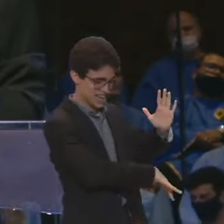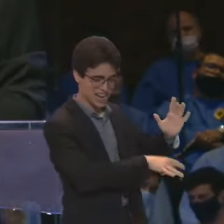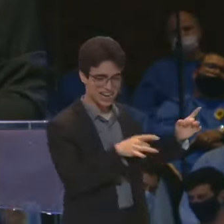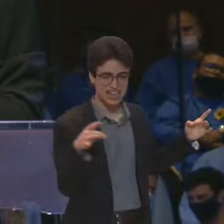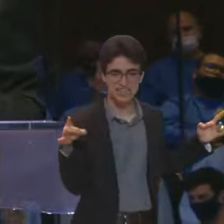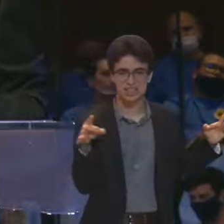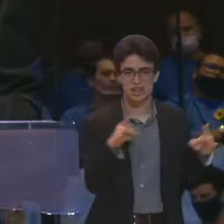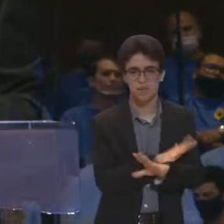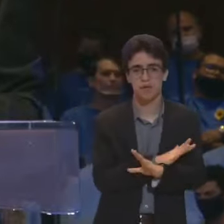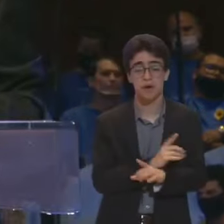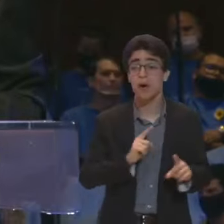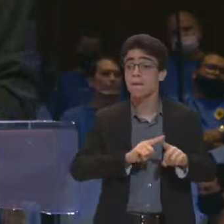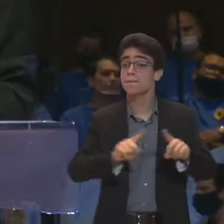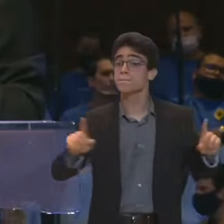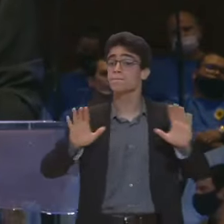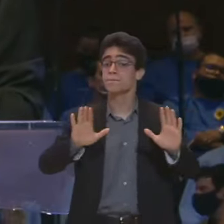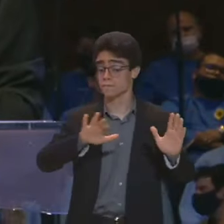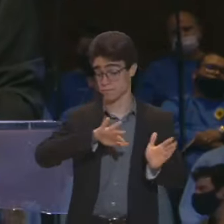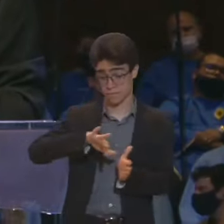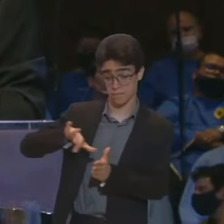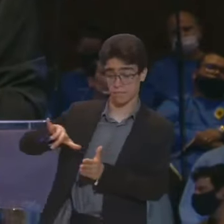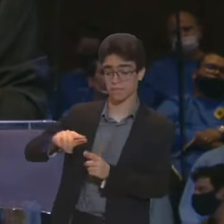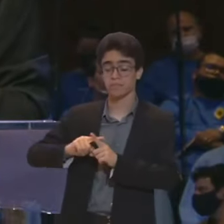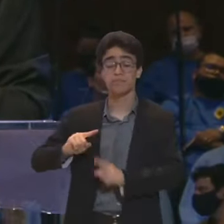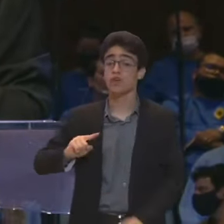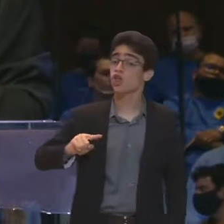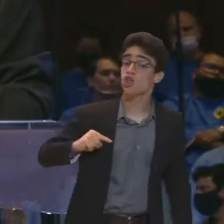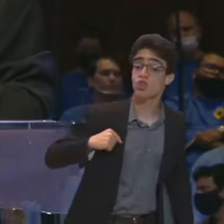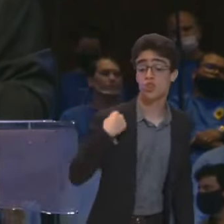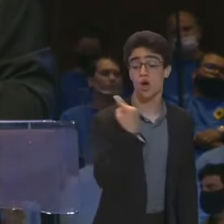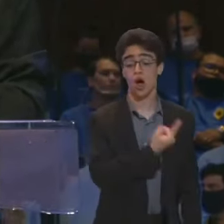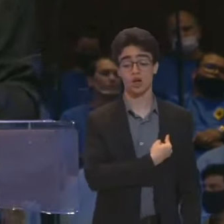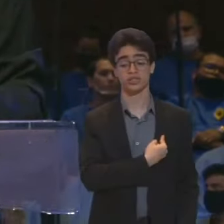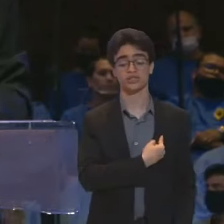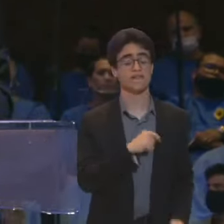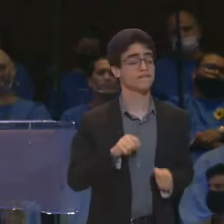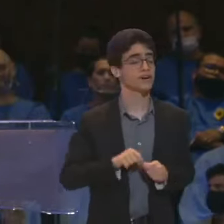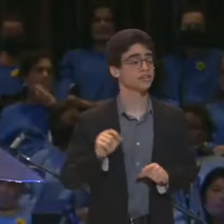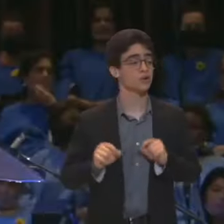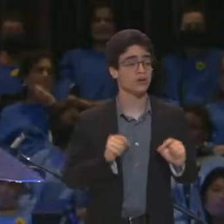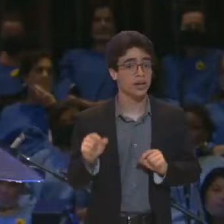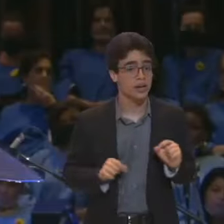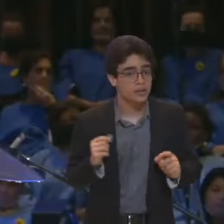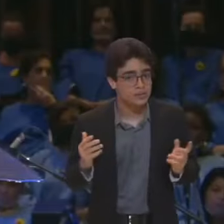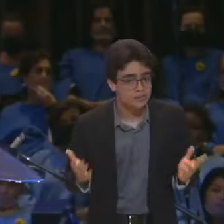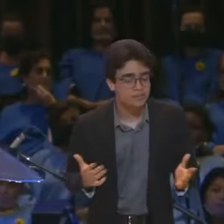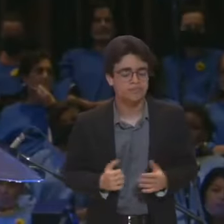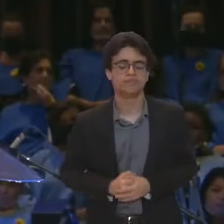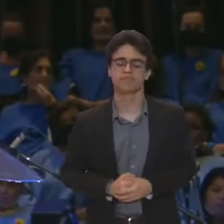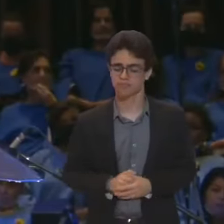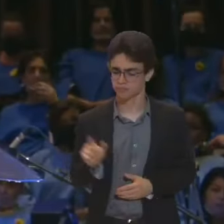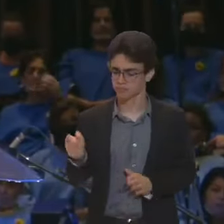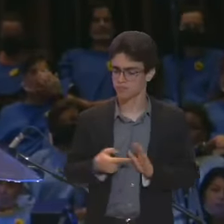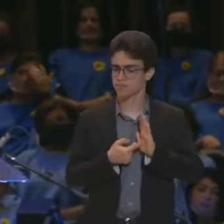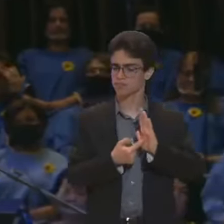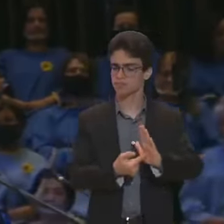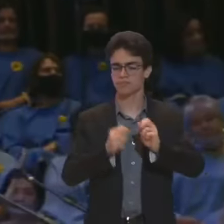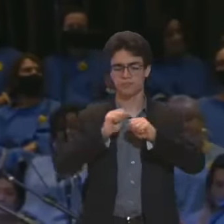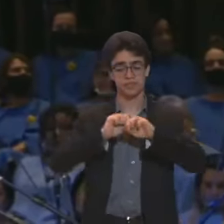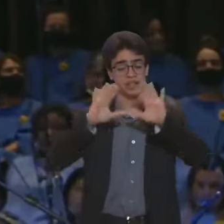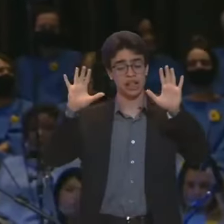agora, e nós? O que podemos fazer? E o texto, de uma maneira muito